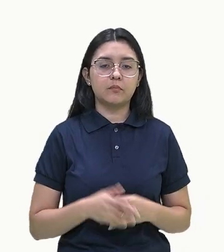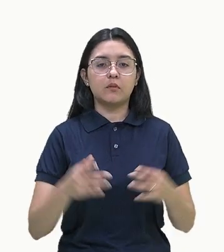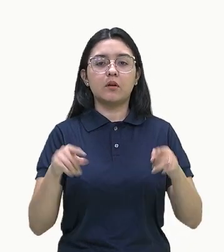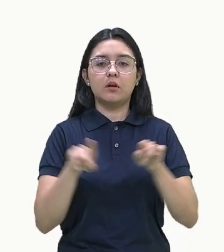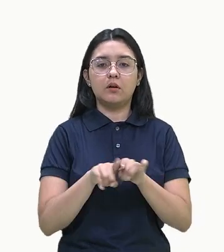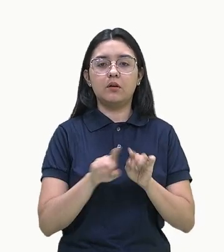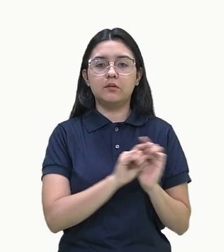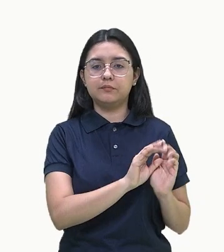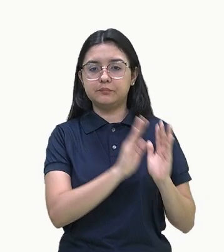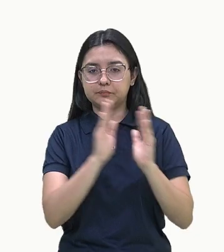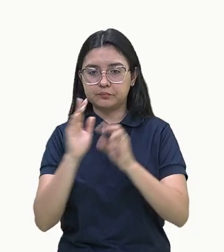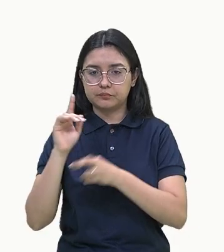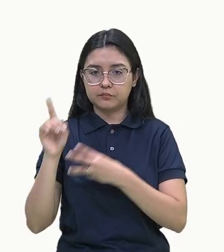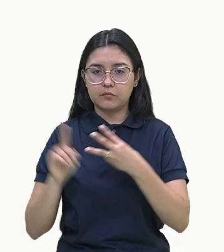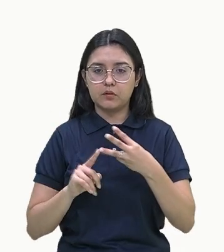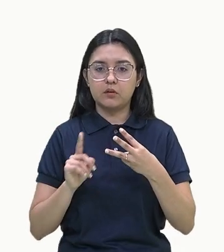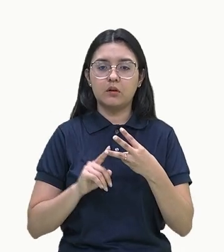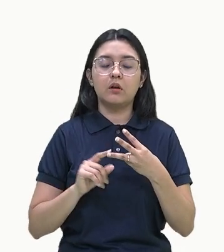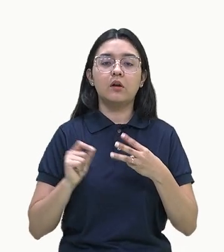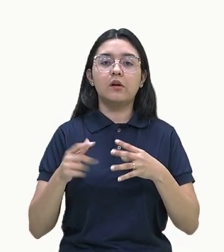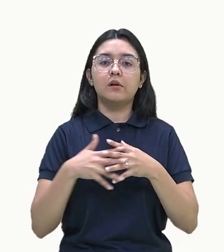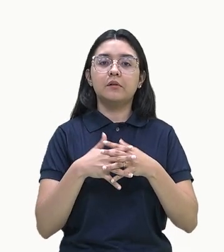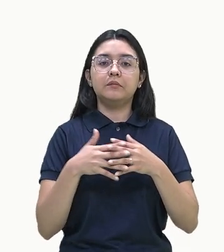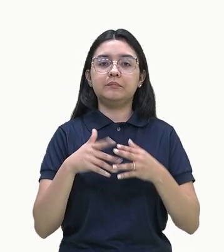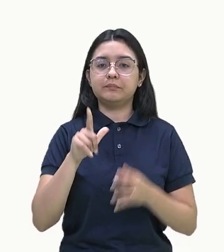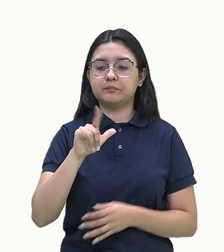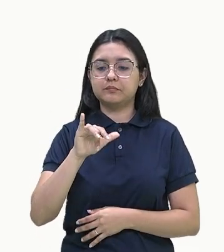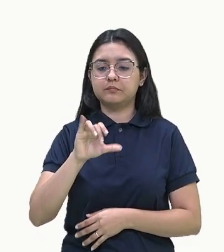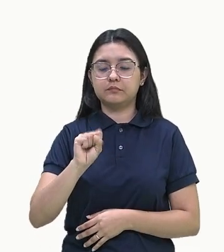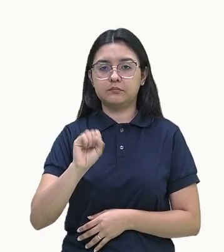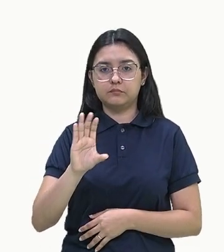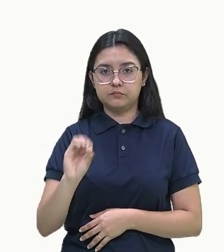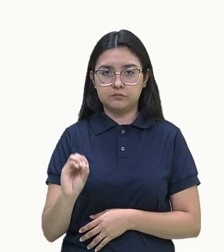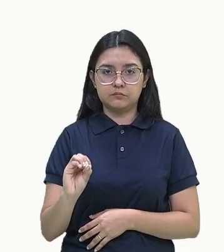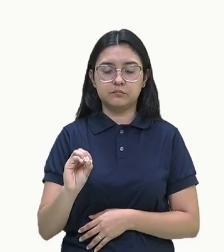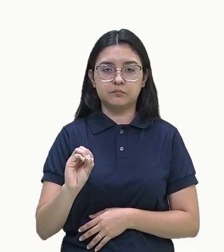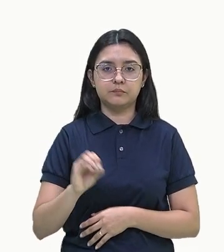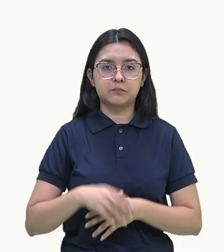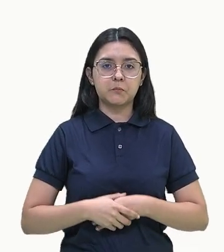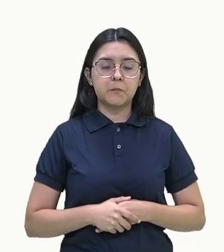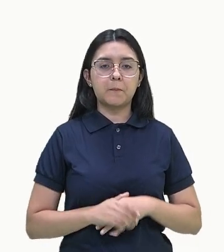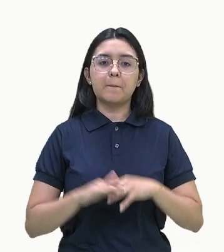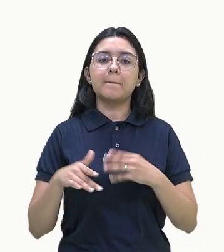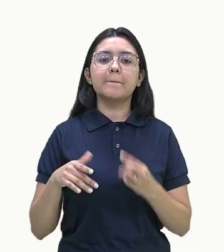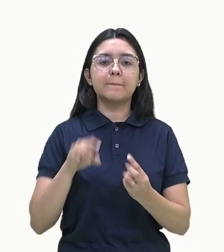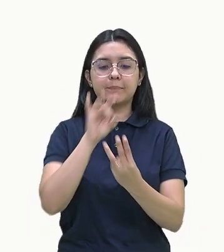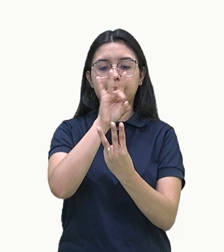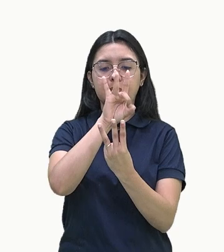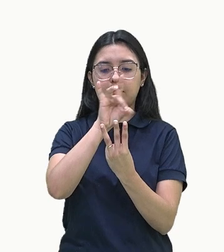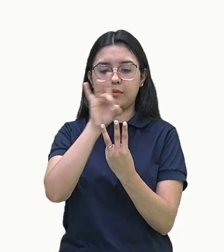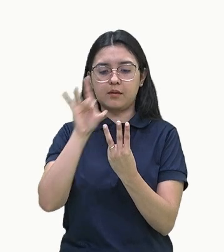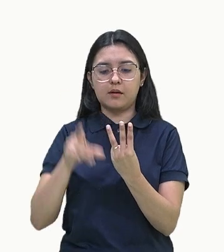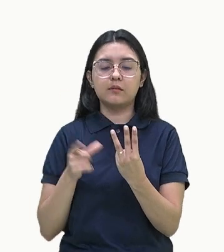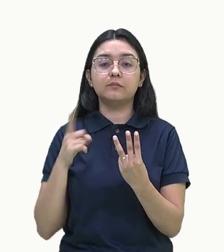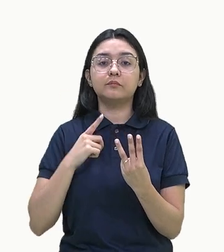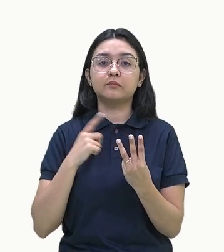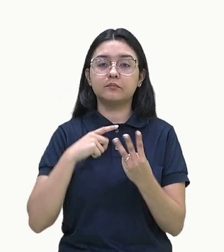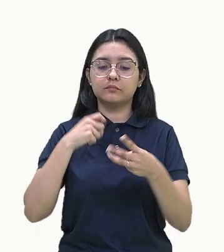tecido muscular liso ou não estriado. Em cada um destes, eles